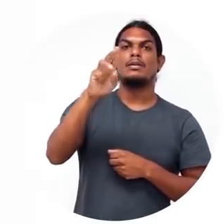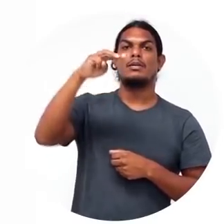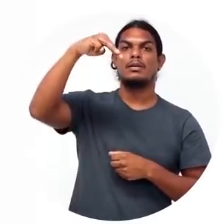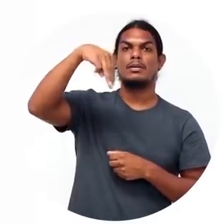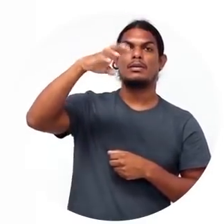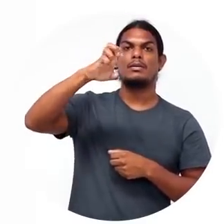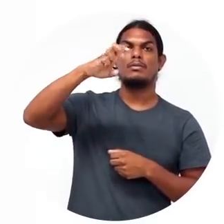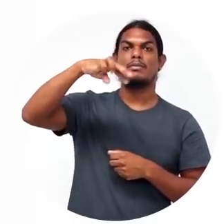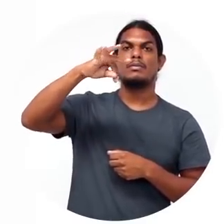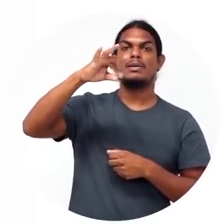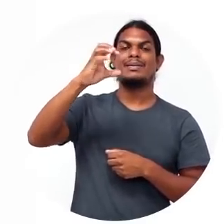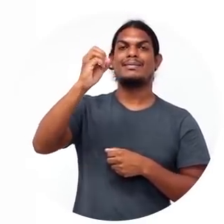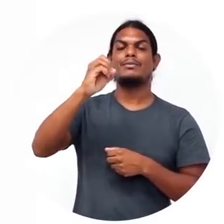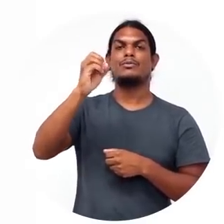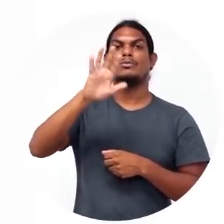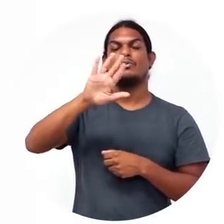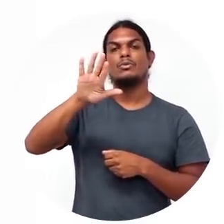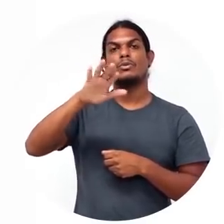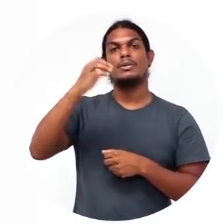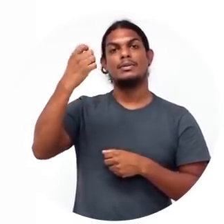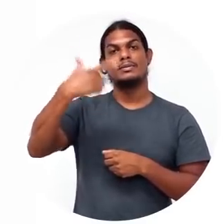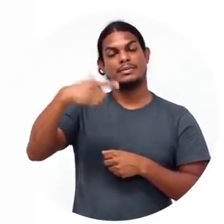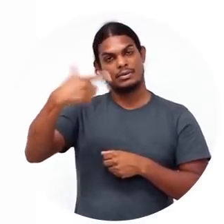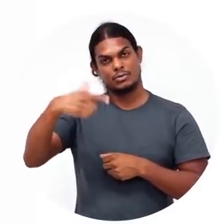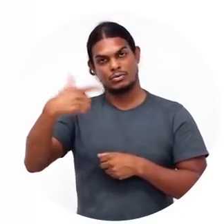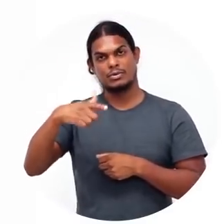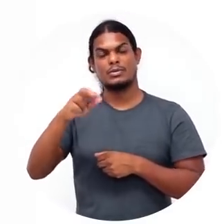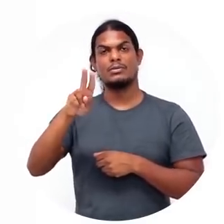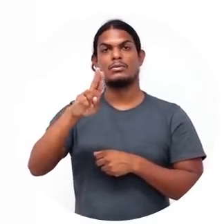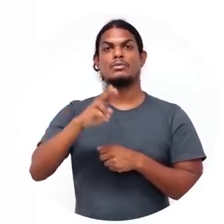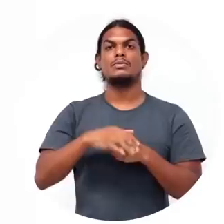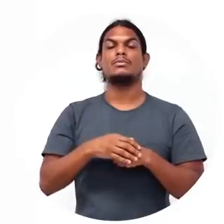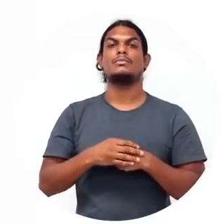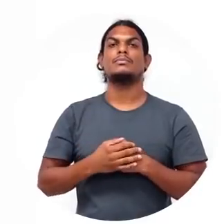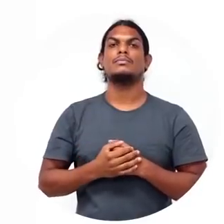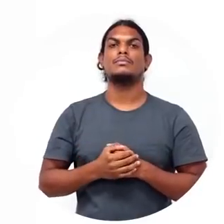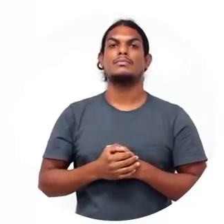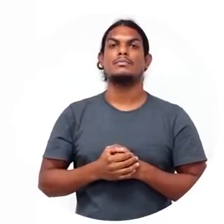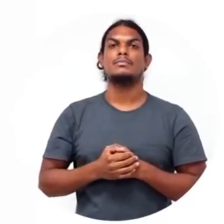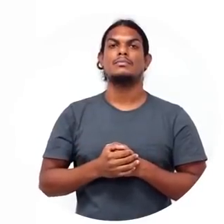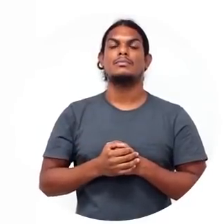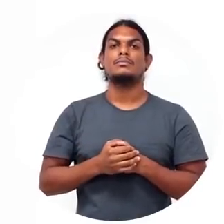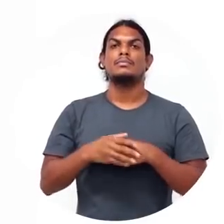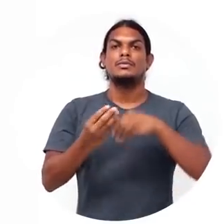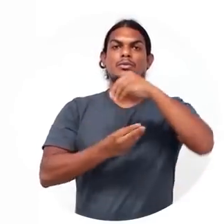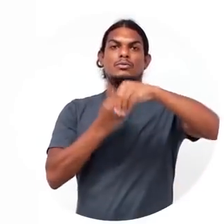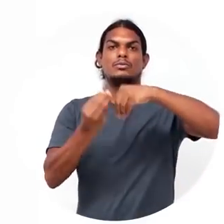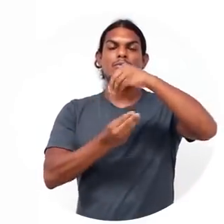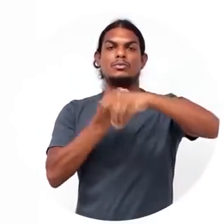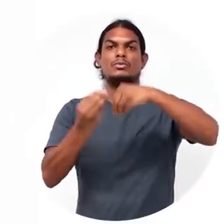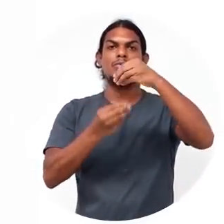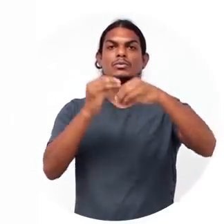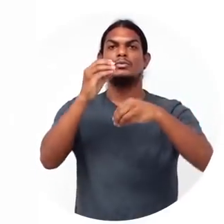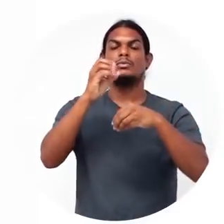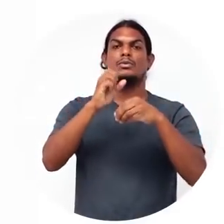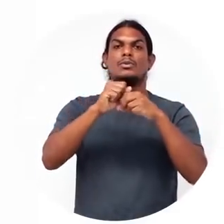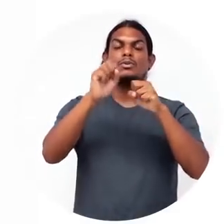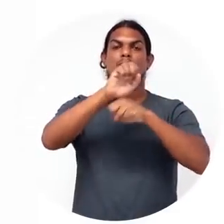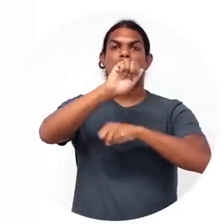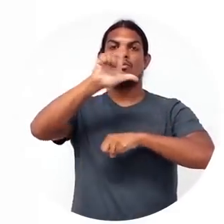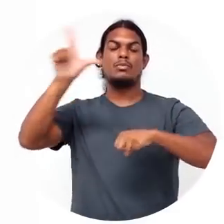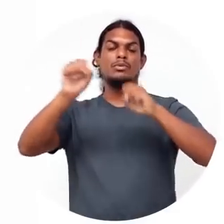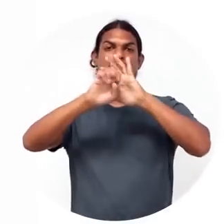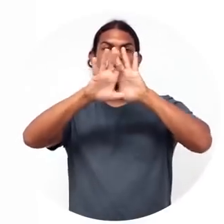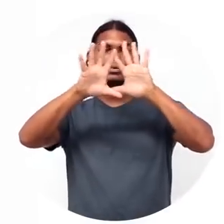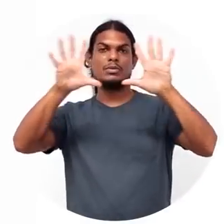o magenta e o amarelo. Quando eu misturo o ciano com o magenta, eu tenho o azul. Quando eu misturo o ciano com o amarelo, eu